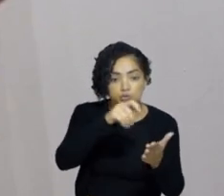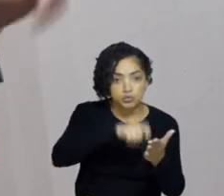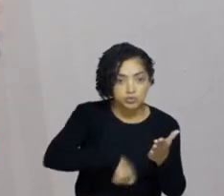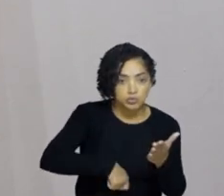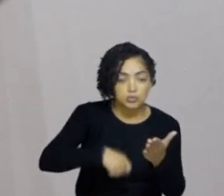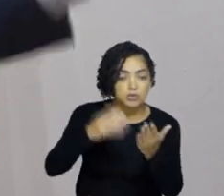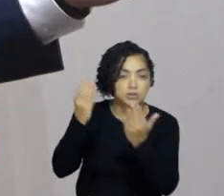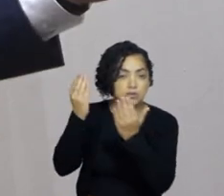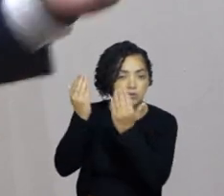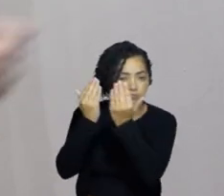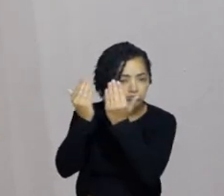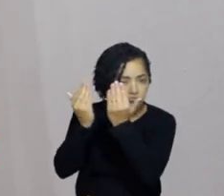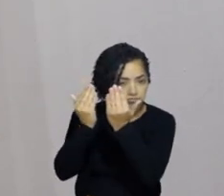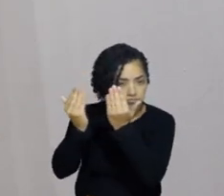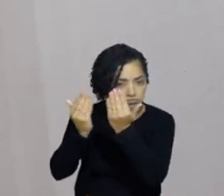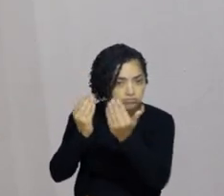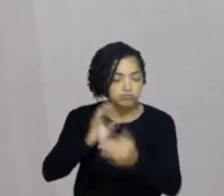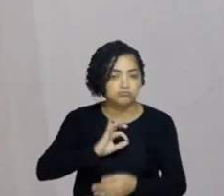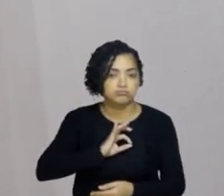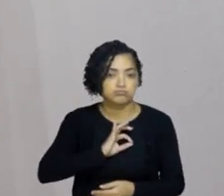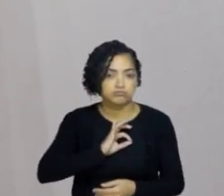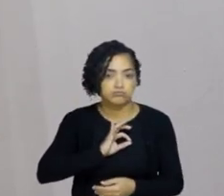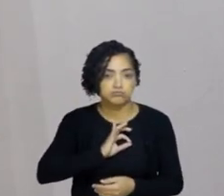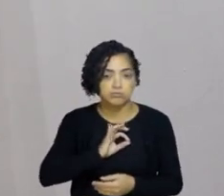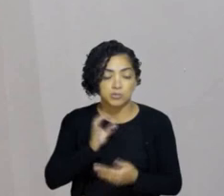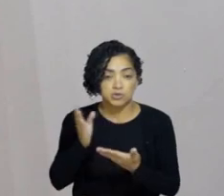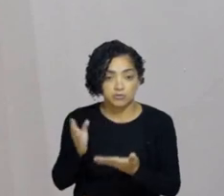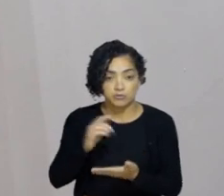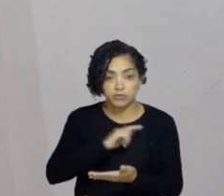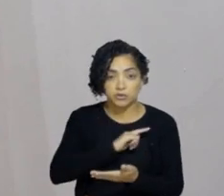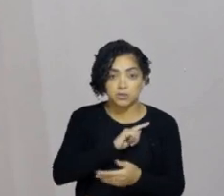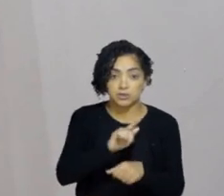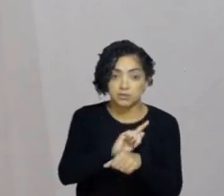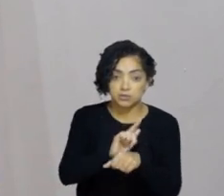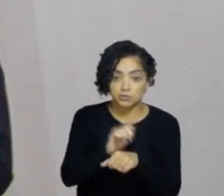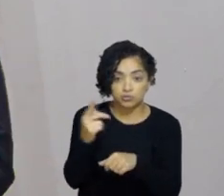psicólogos foi na sua gestão enquanto delegado-geral